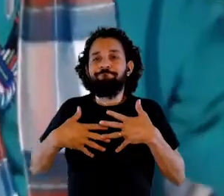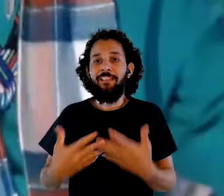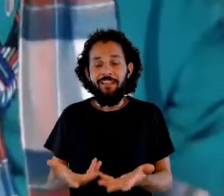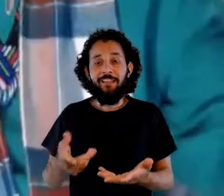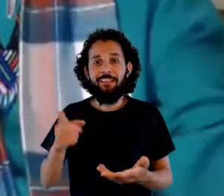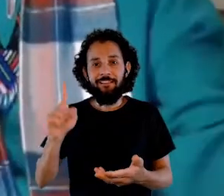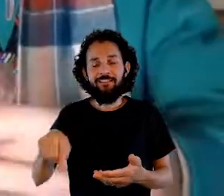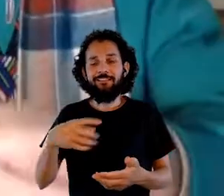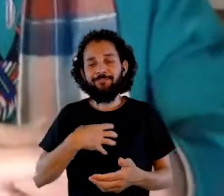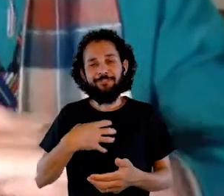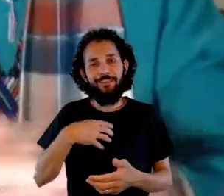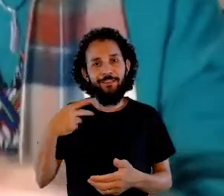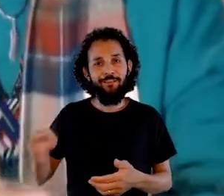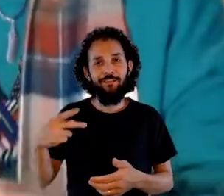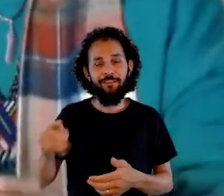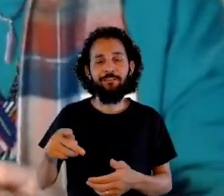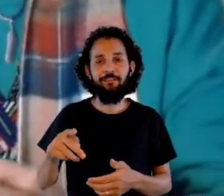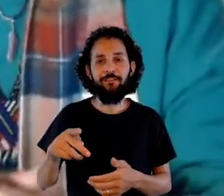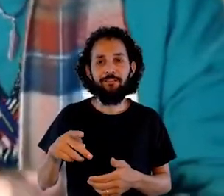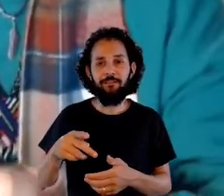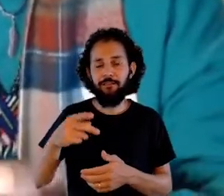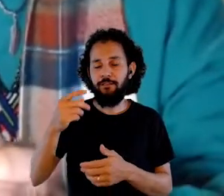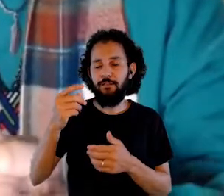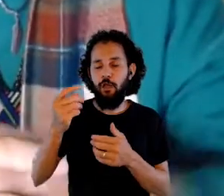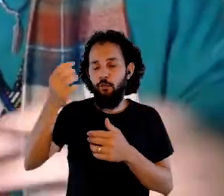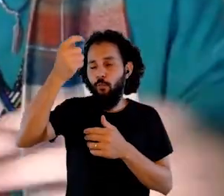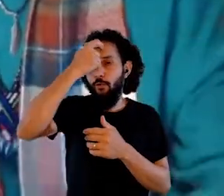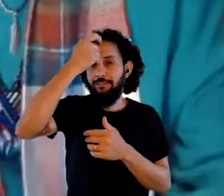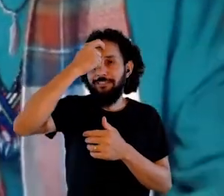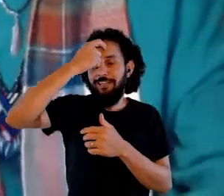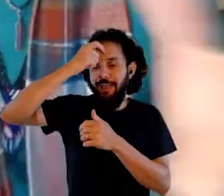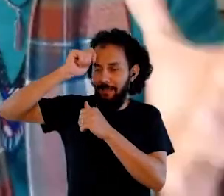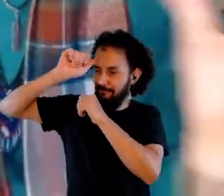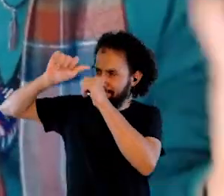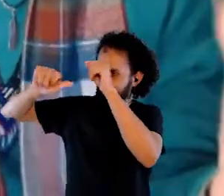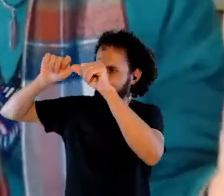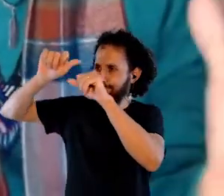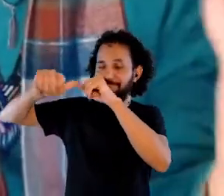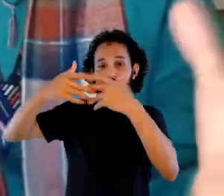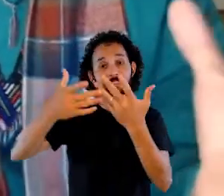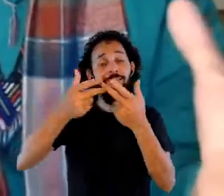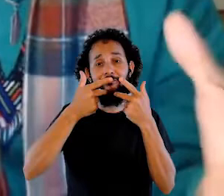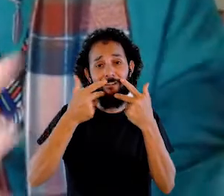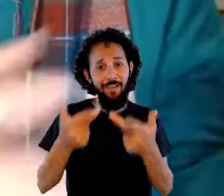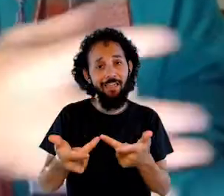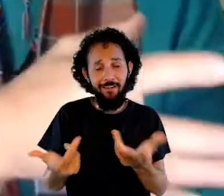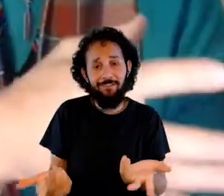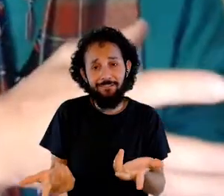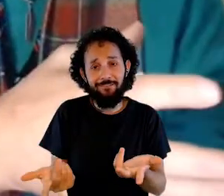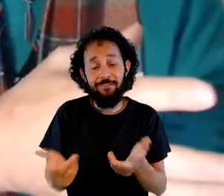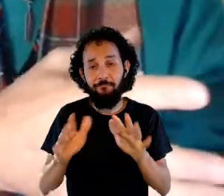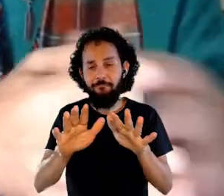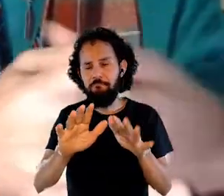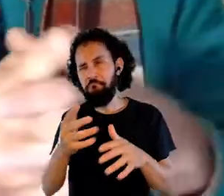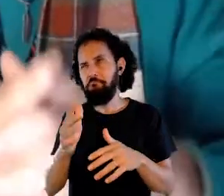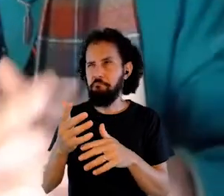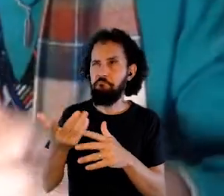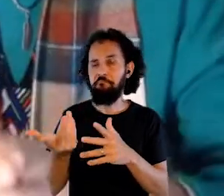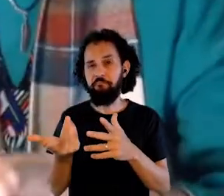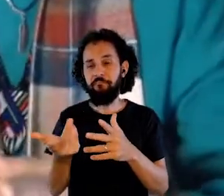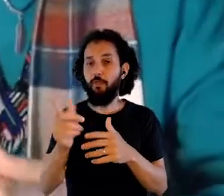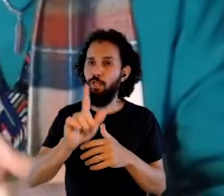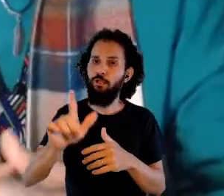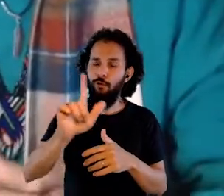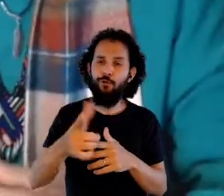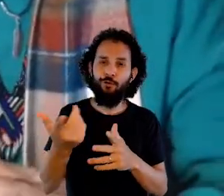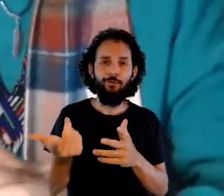alterava a consciência toda, né? Então, a gente pode dizer, mais ou menos, é lógico que os povos